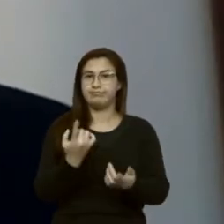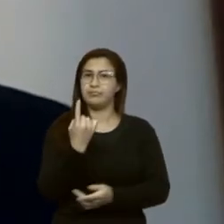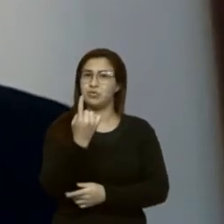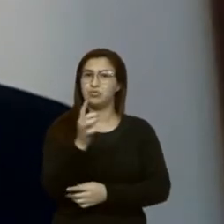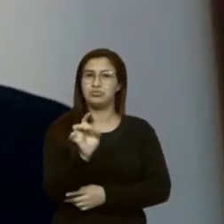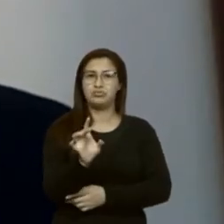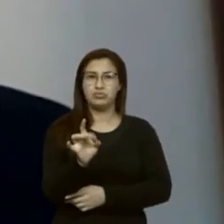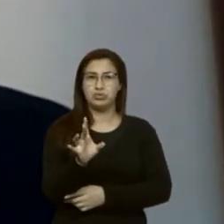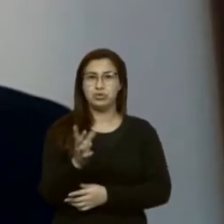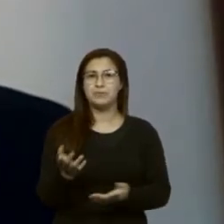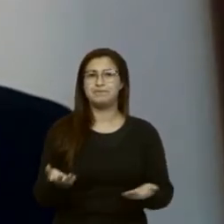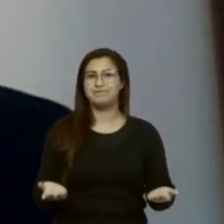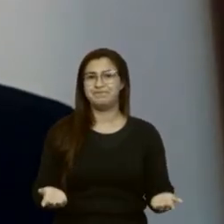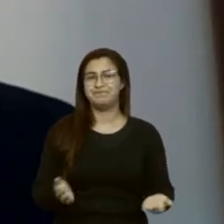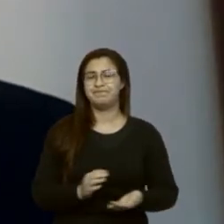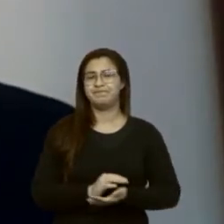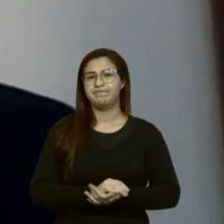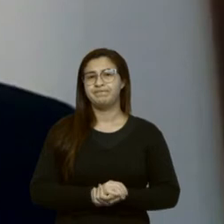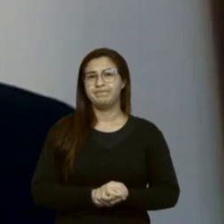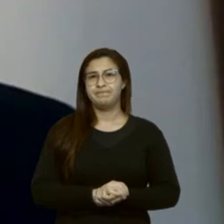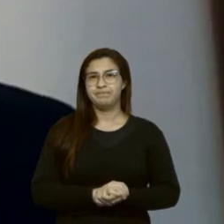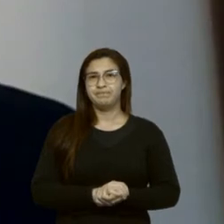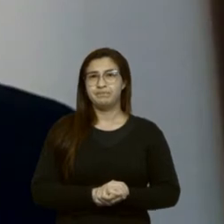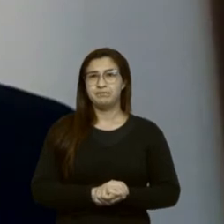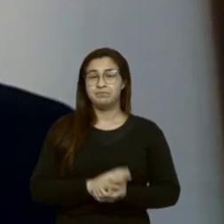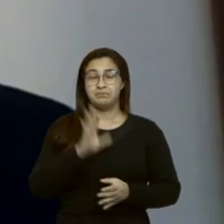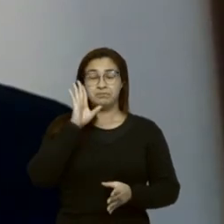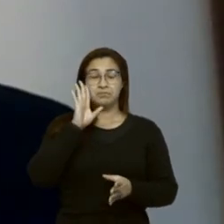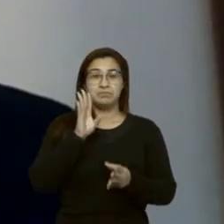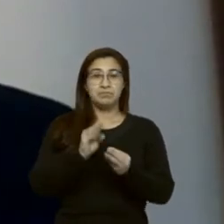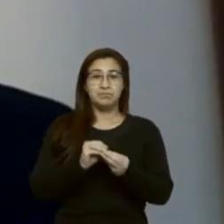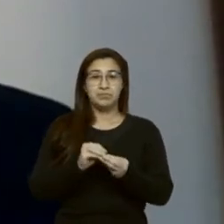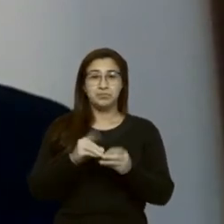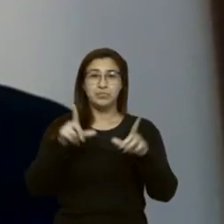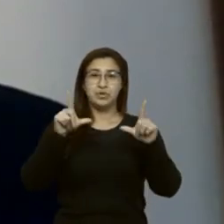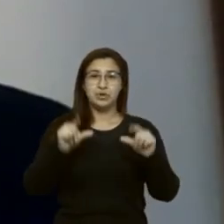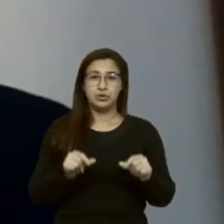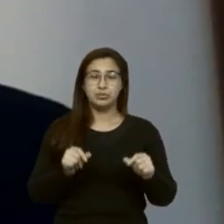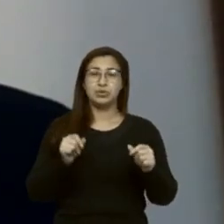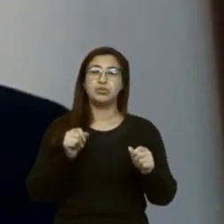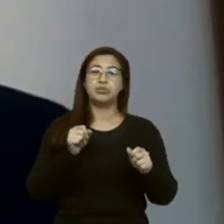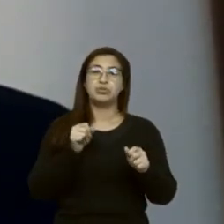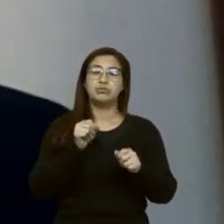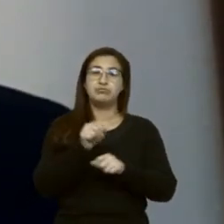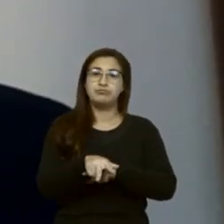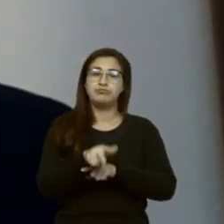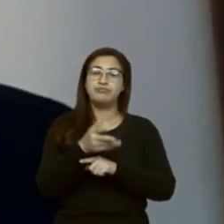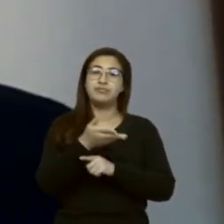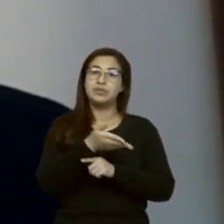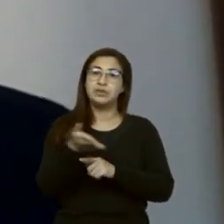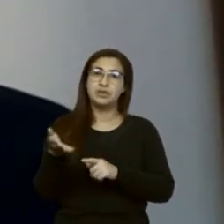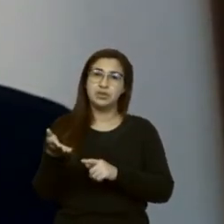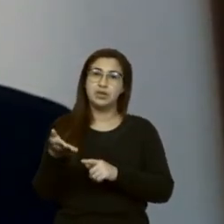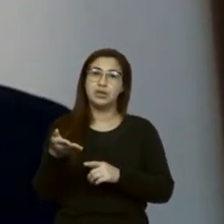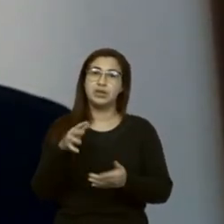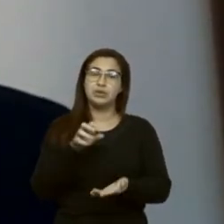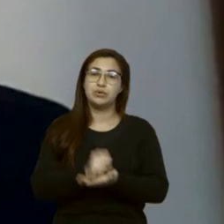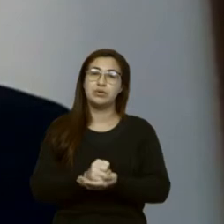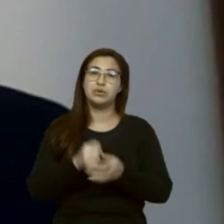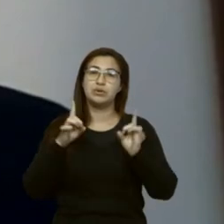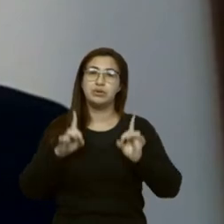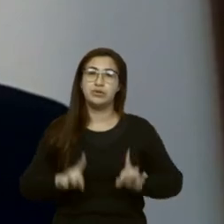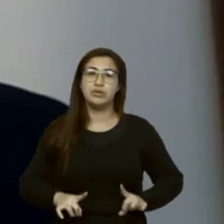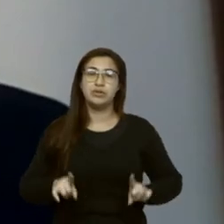preenche três. Em resumo, haverá menos vagas para a contratação de deficientes e de menores de